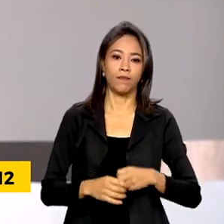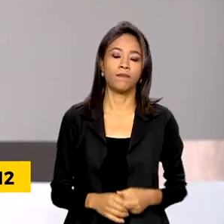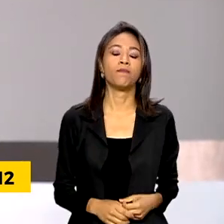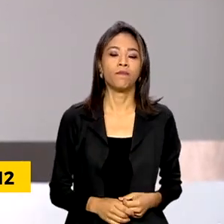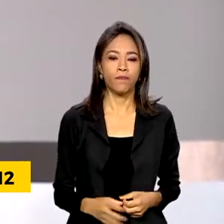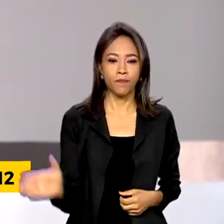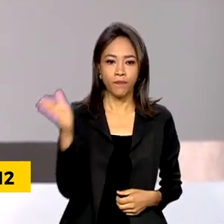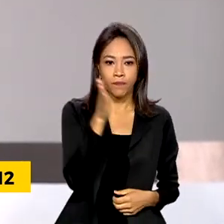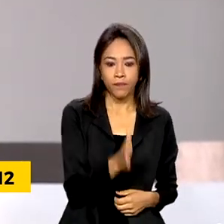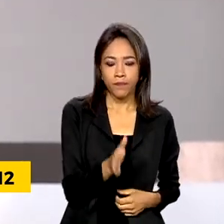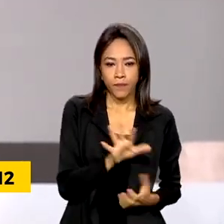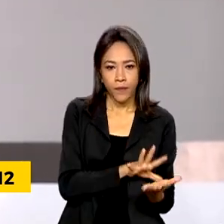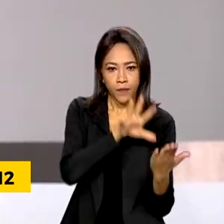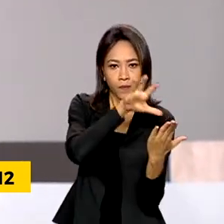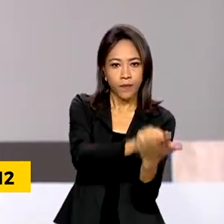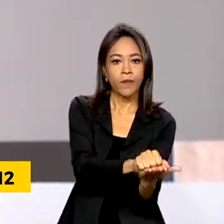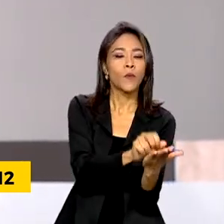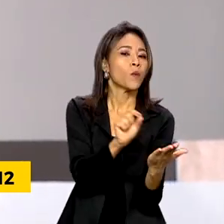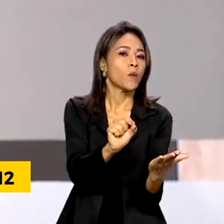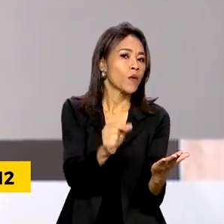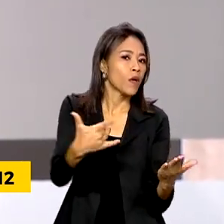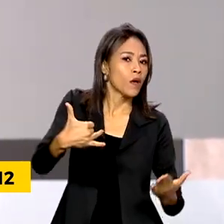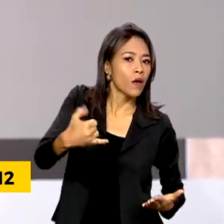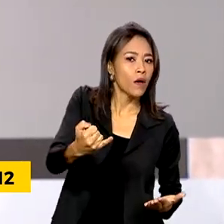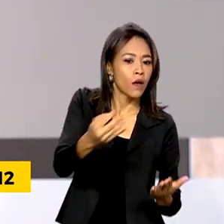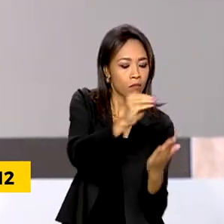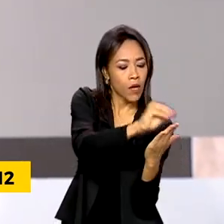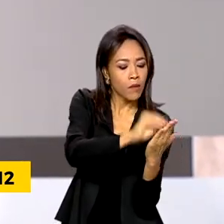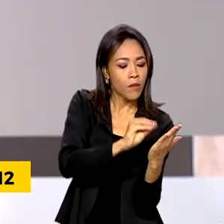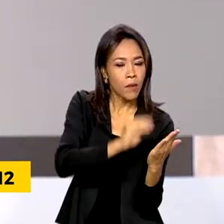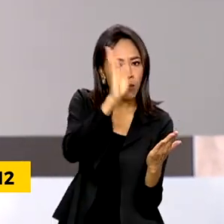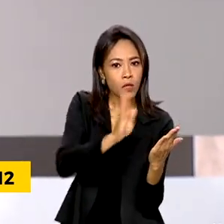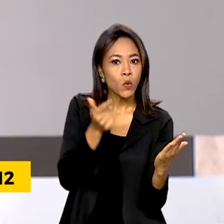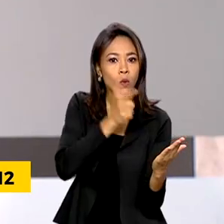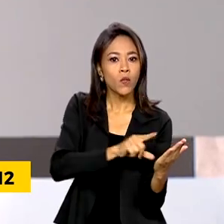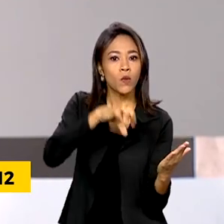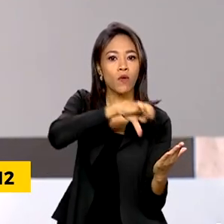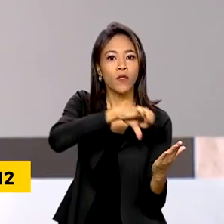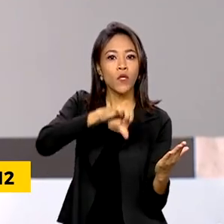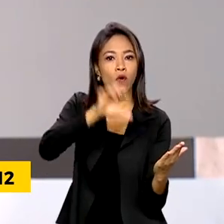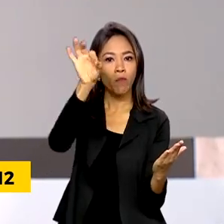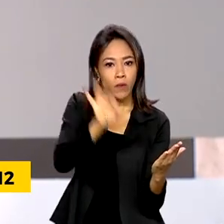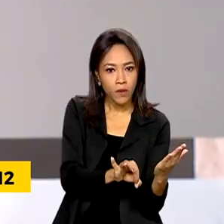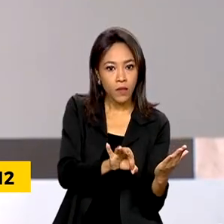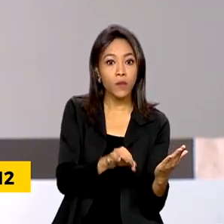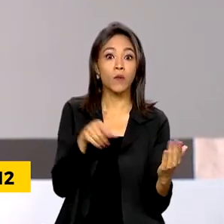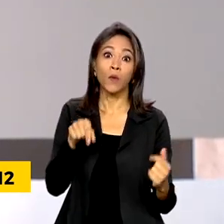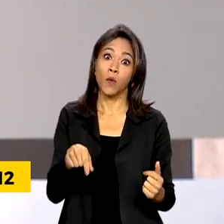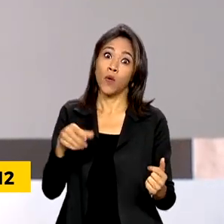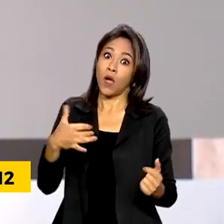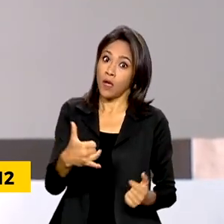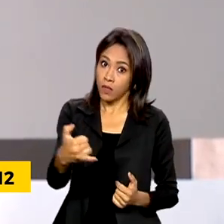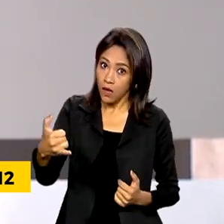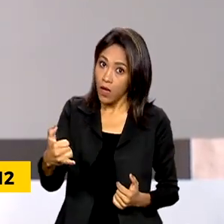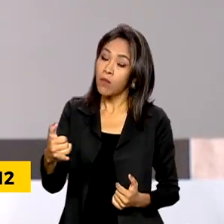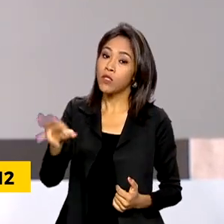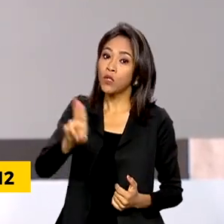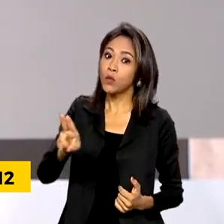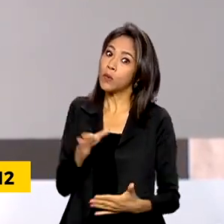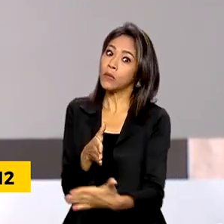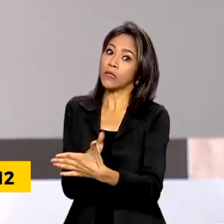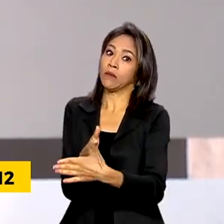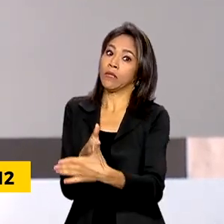o recadastramento de armas de fogo no Brasil alcançou 99% os armamentos de uso restrito em situação